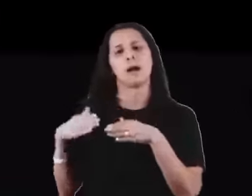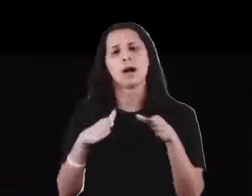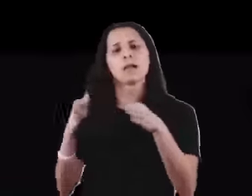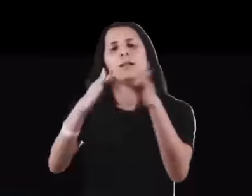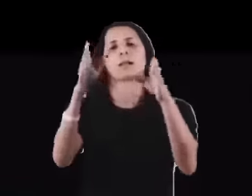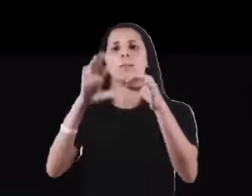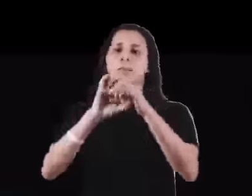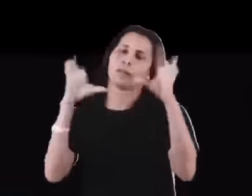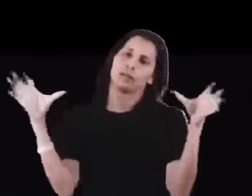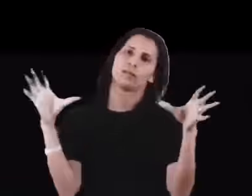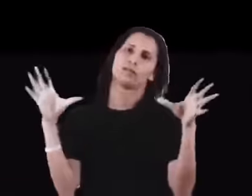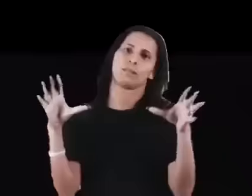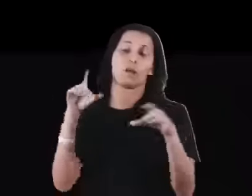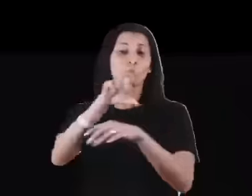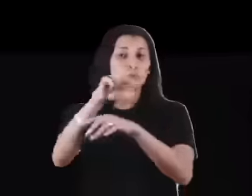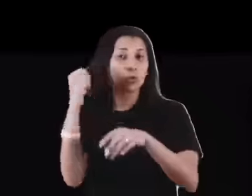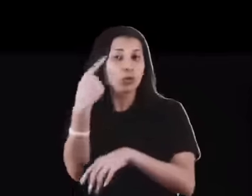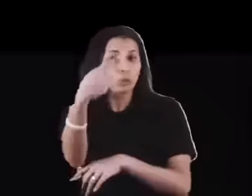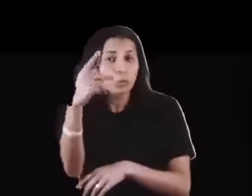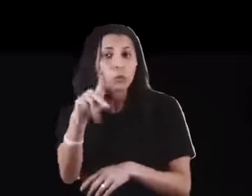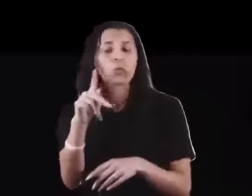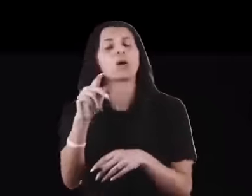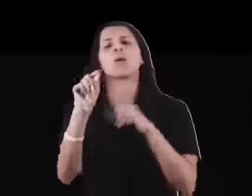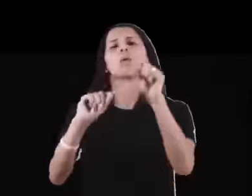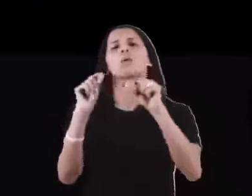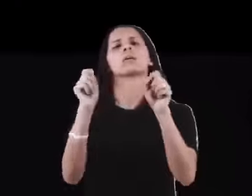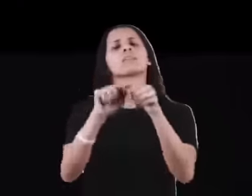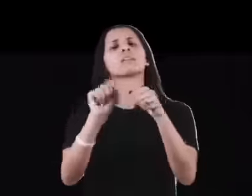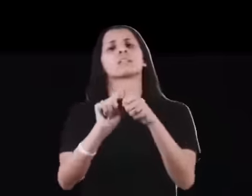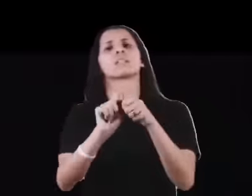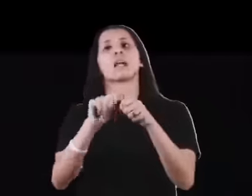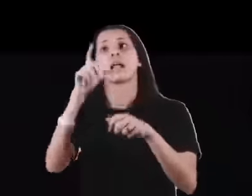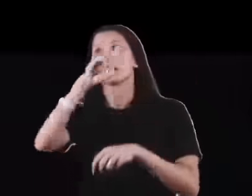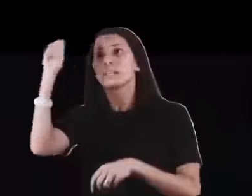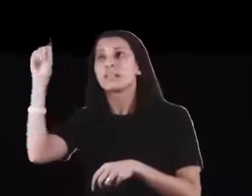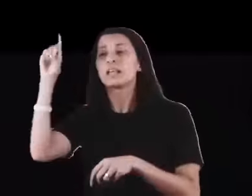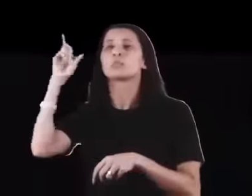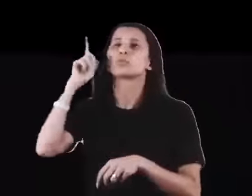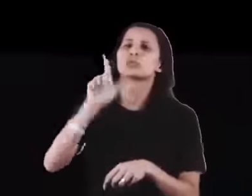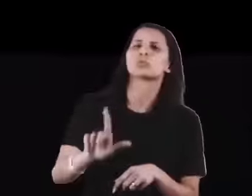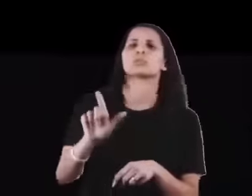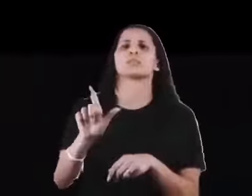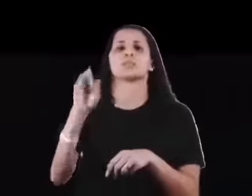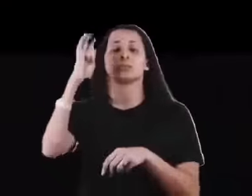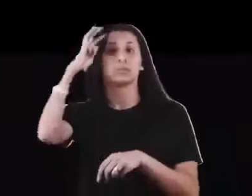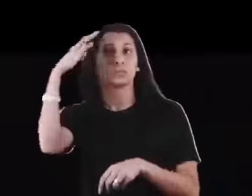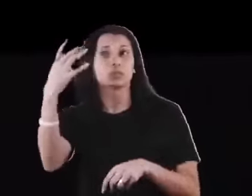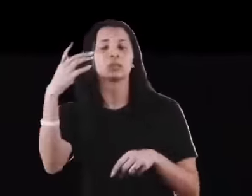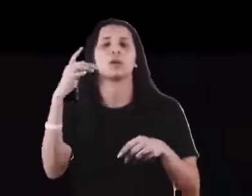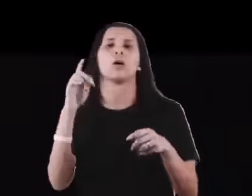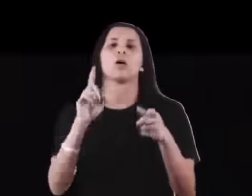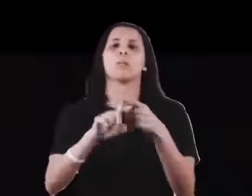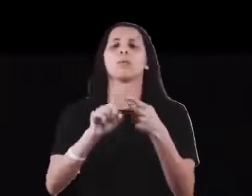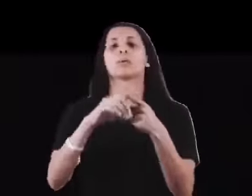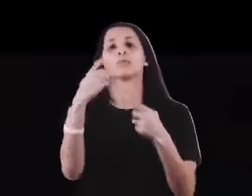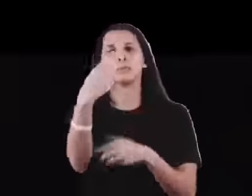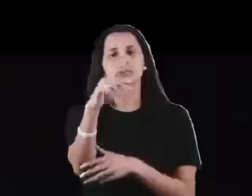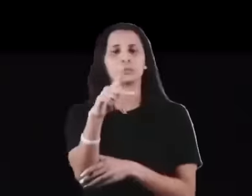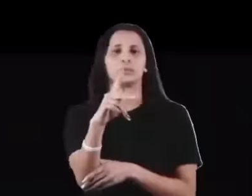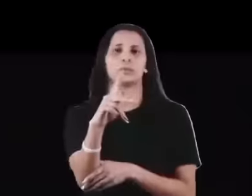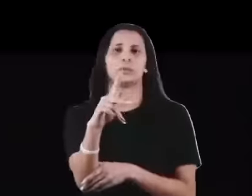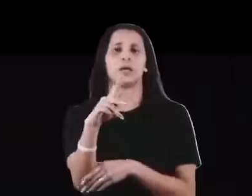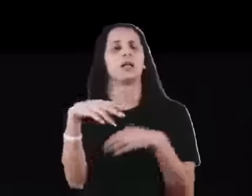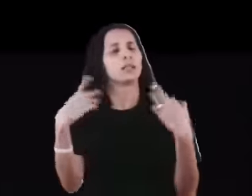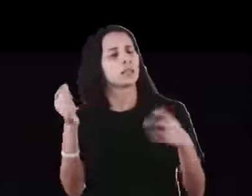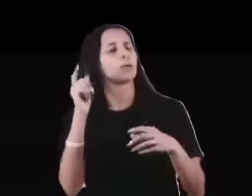sua O que você vai fazer com aquilo que Deus conquistou por você é porque tem gente que joga tudo na mão de Deus já recebeu